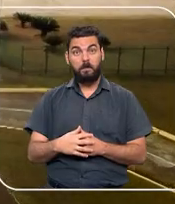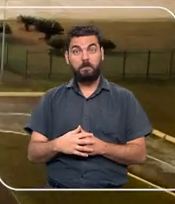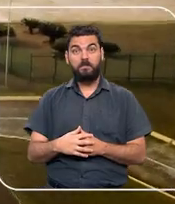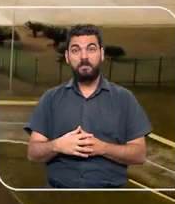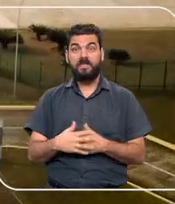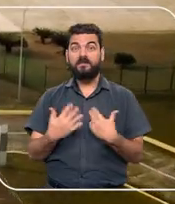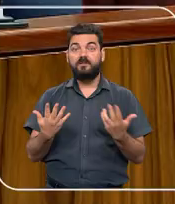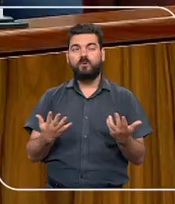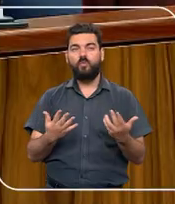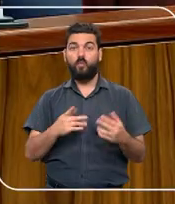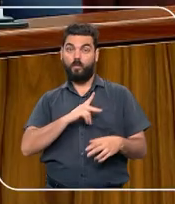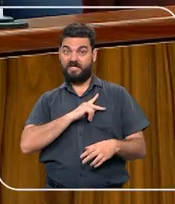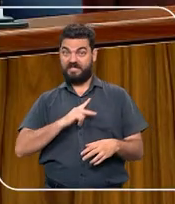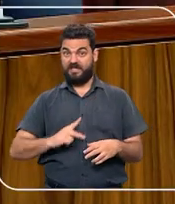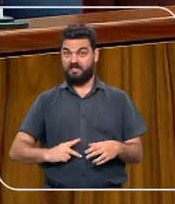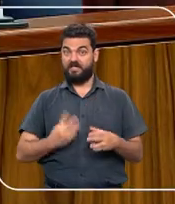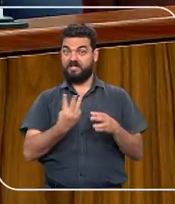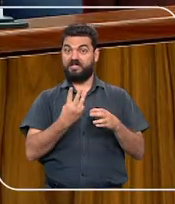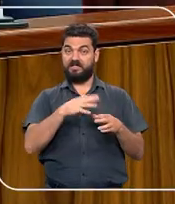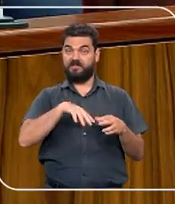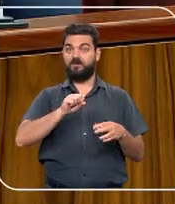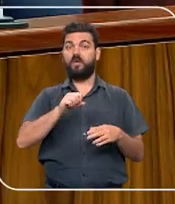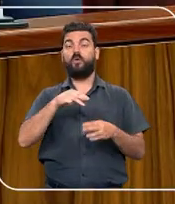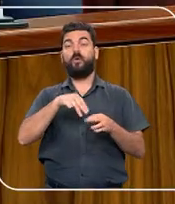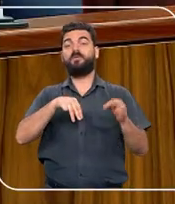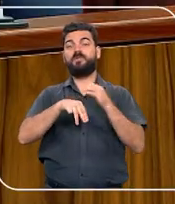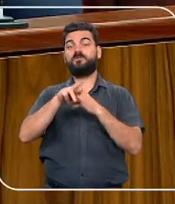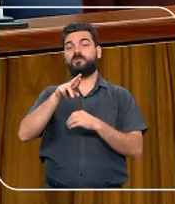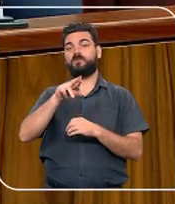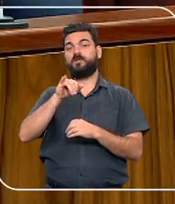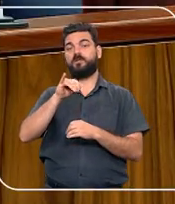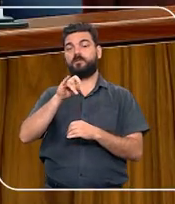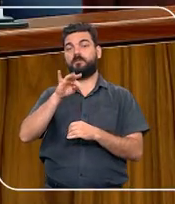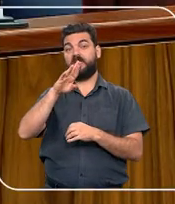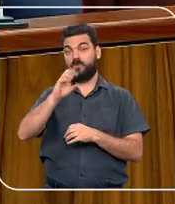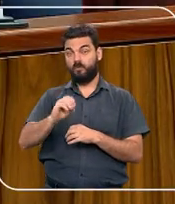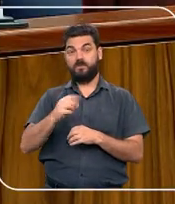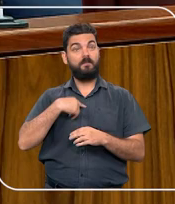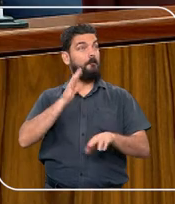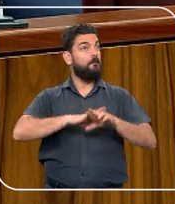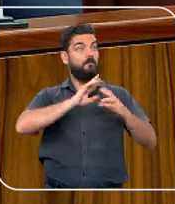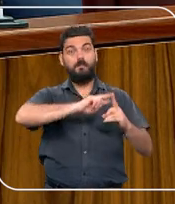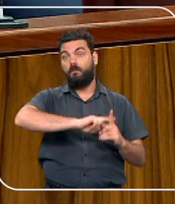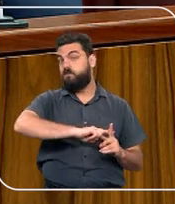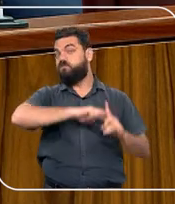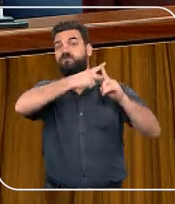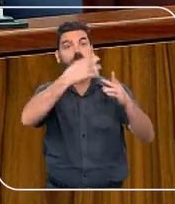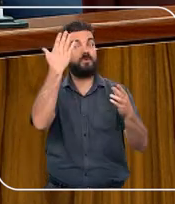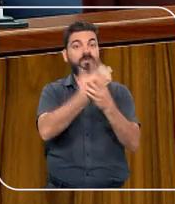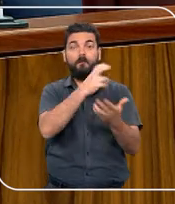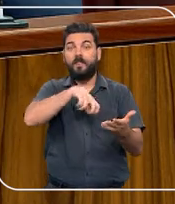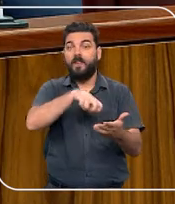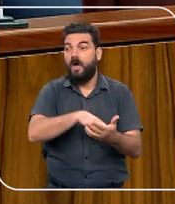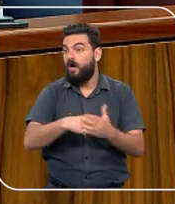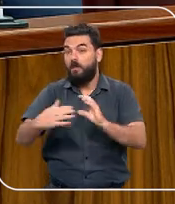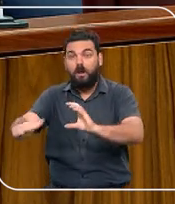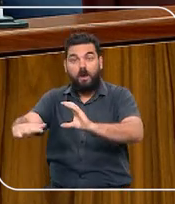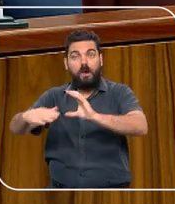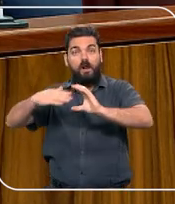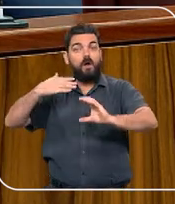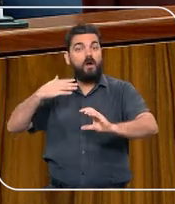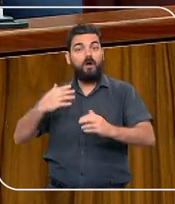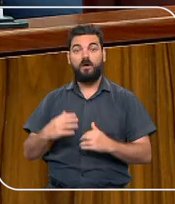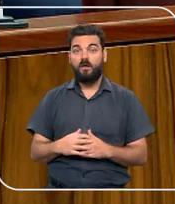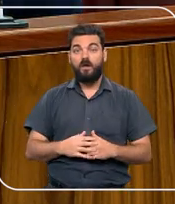demais sessões segundo o presidente da terceira sessão Ministro Ribeiro Dantas o aumento do número de processos penais que